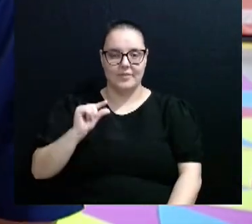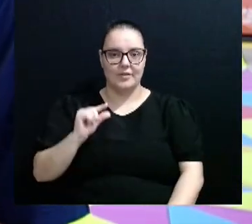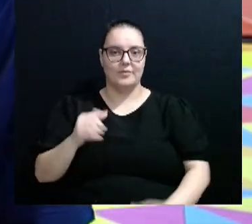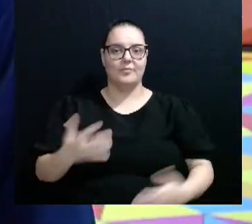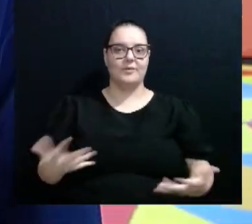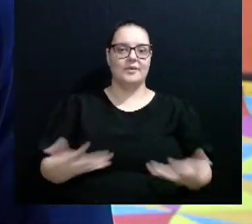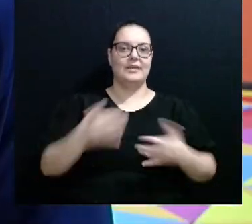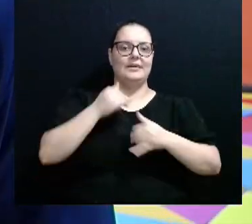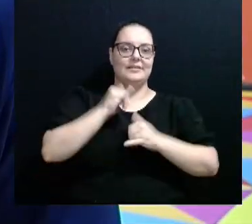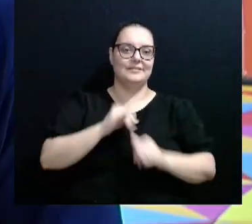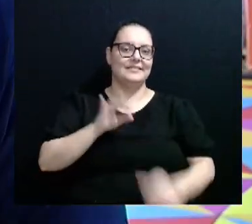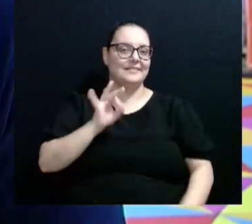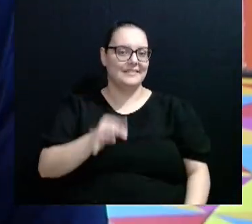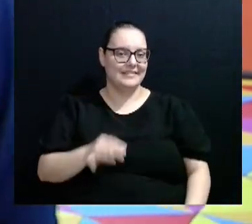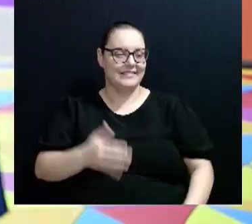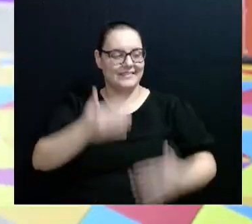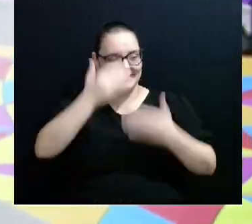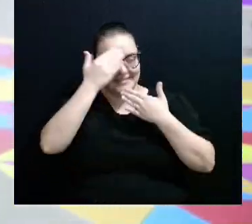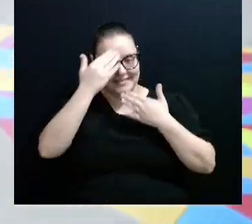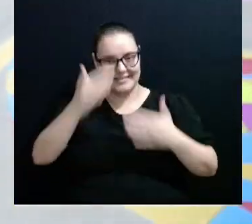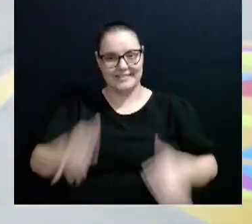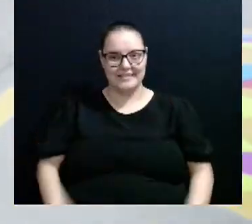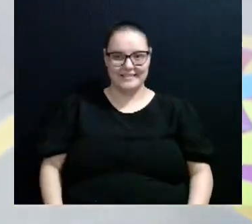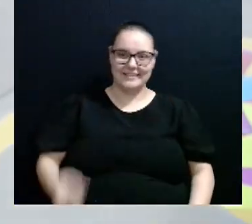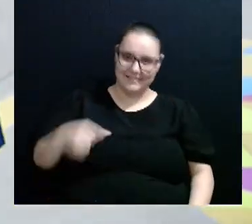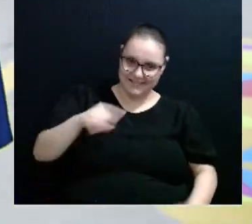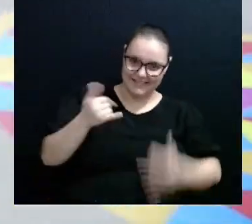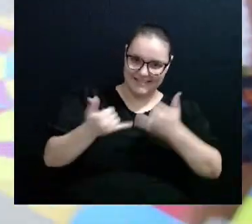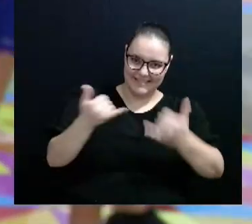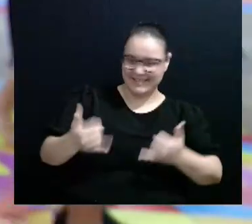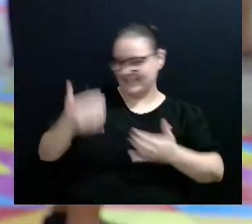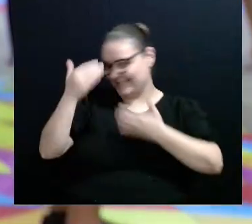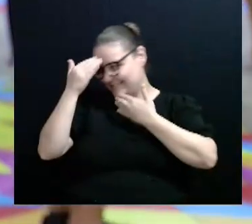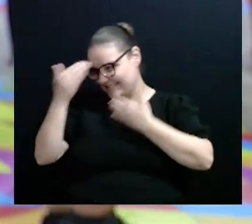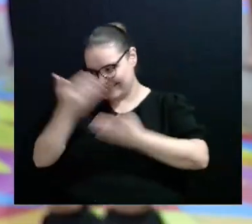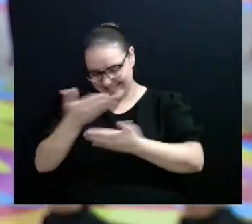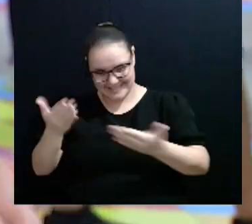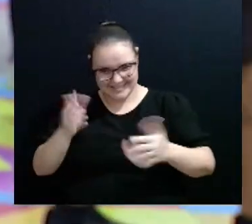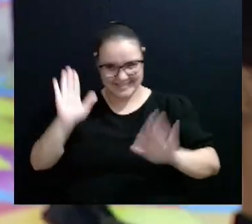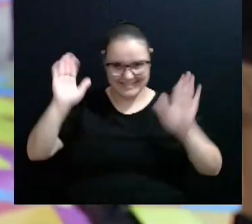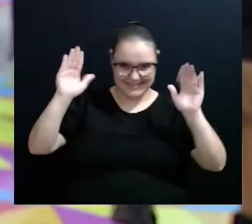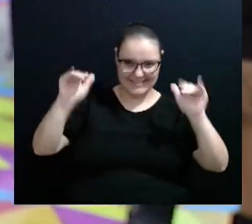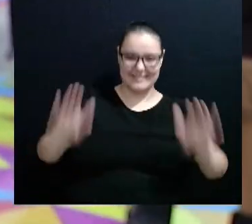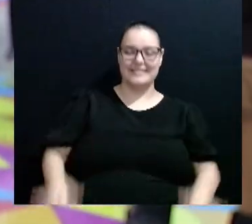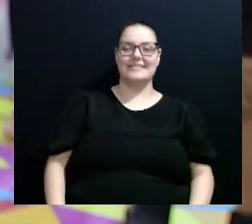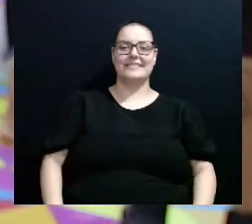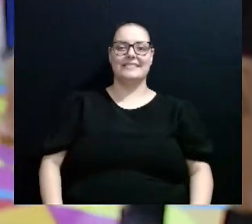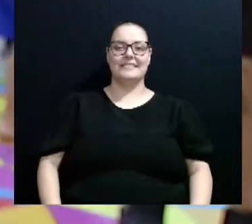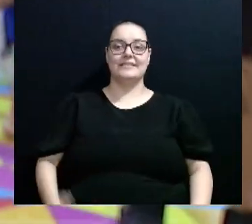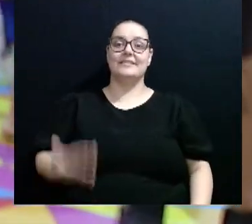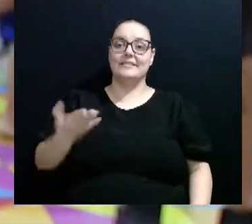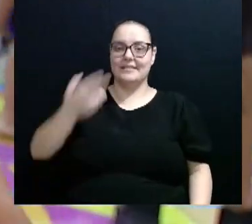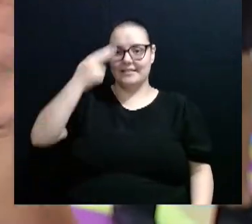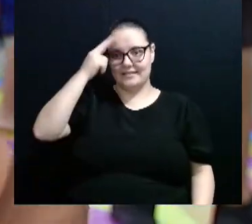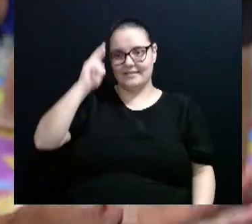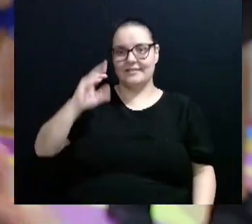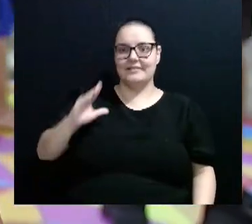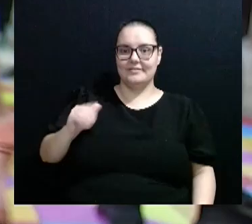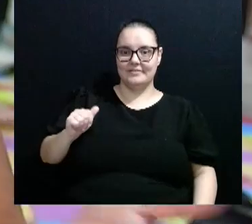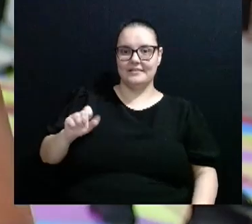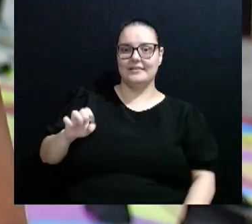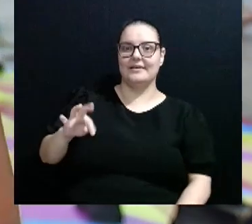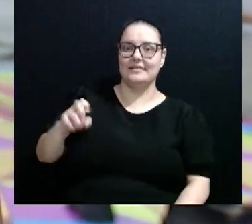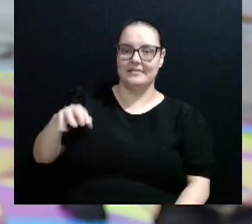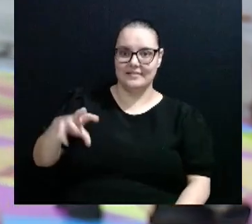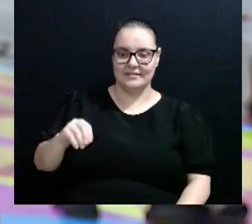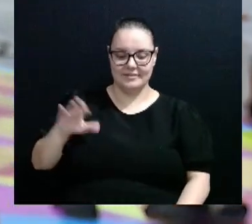certo, então. Obrigada. Então vai lá brincar com a molecada. Obrigado a vocês. Tchau, tchau. E é isso, Gabriel. O Caetano ainda tá pequenininho, mas o